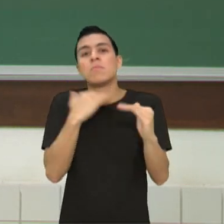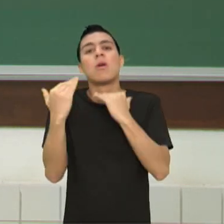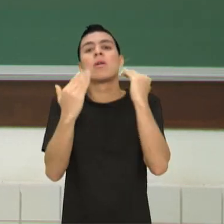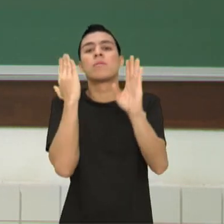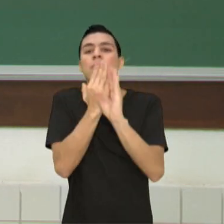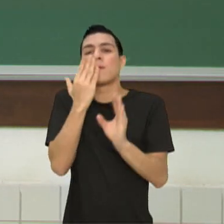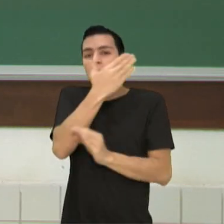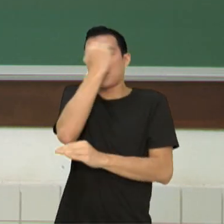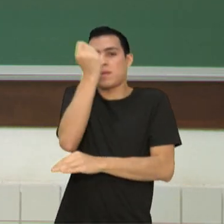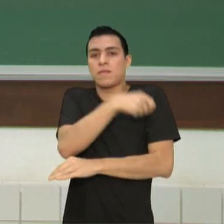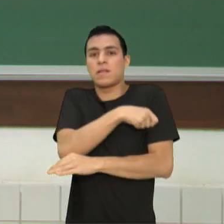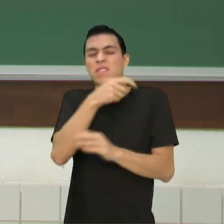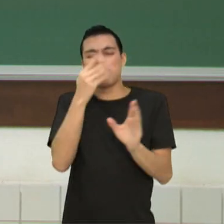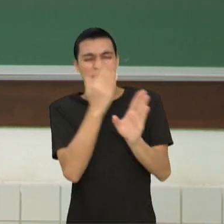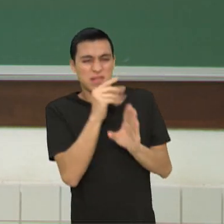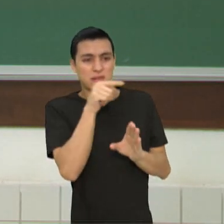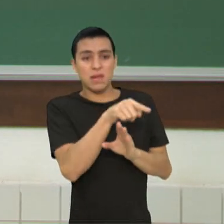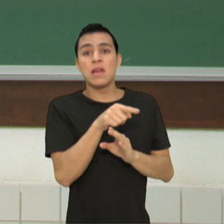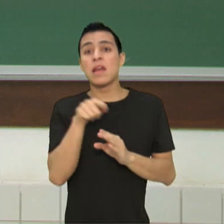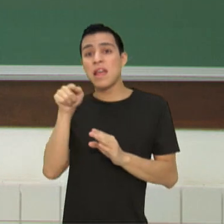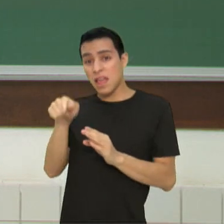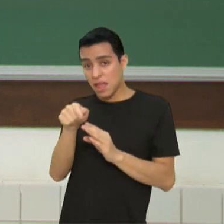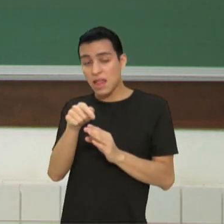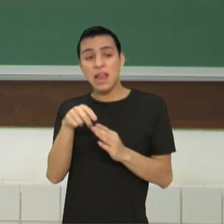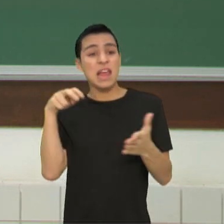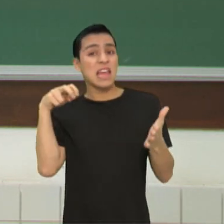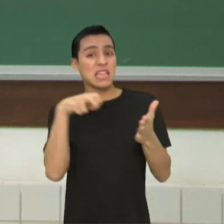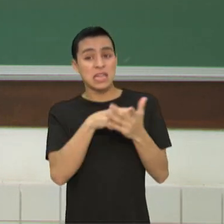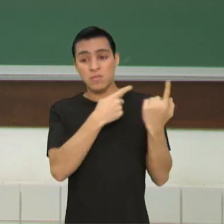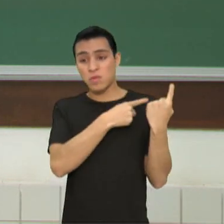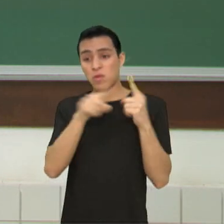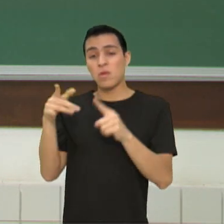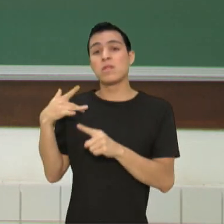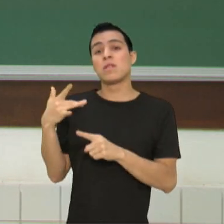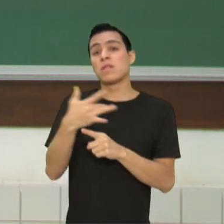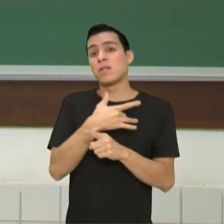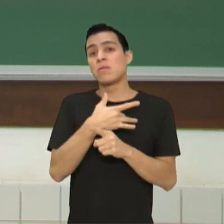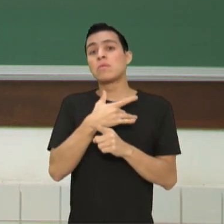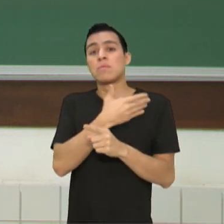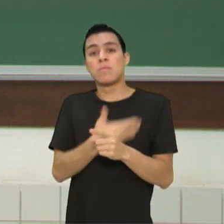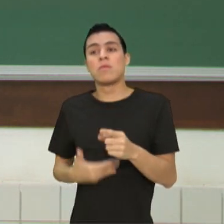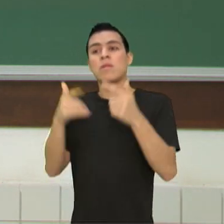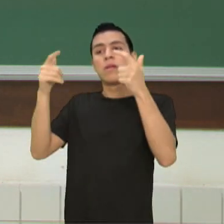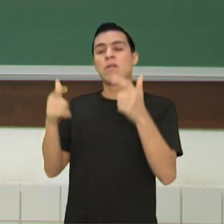morreram? Ele foi condenado por crime contra a saúde pública no Reino Unido.